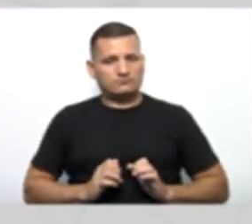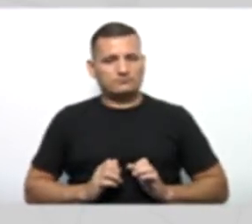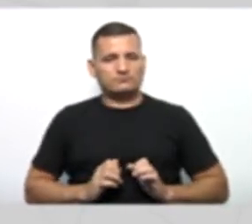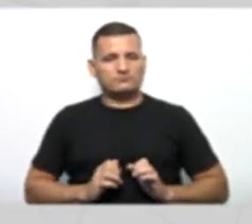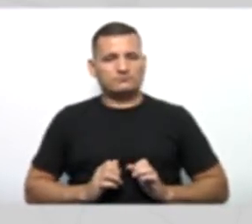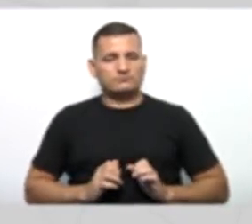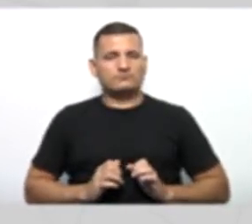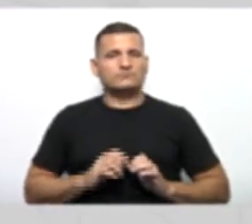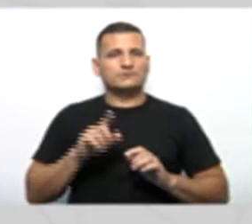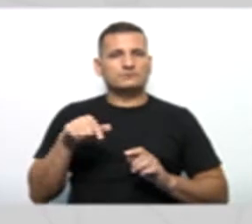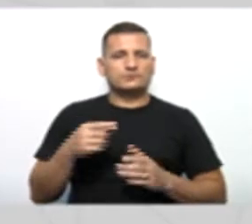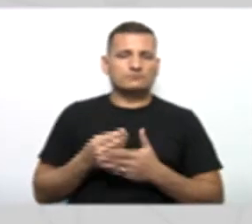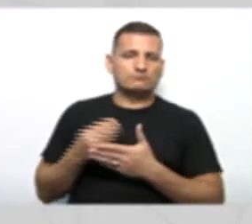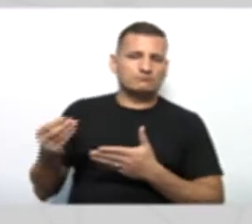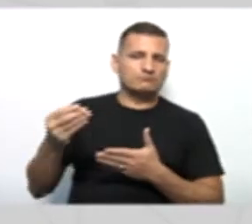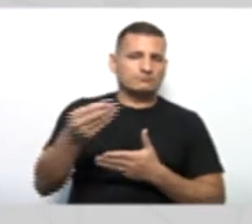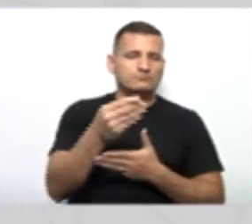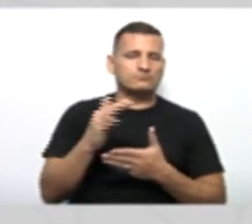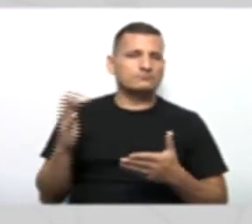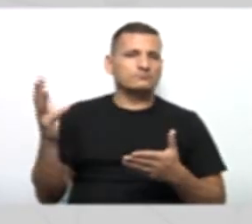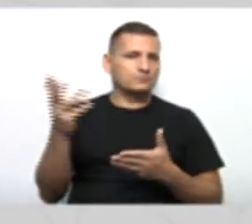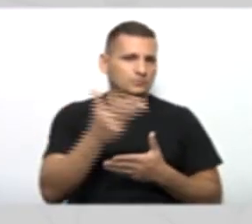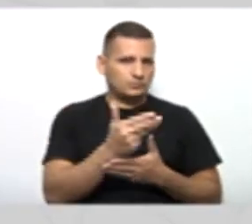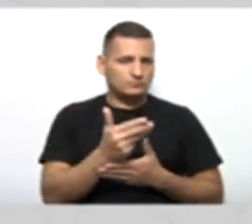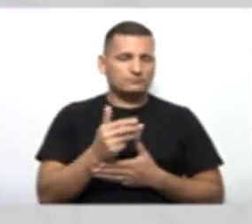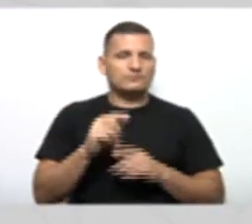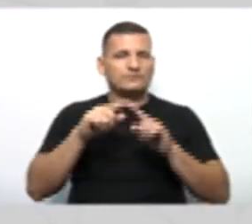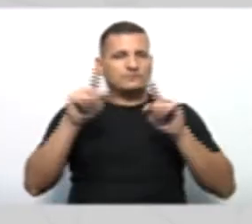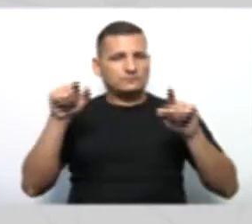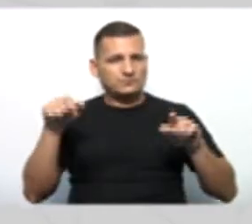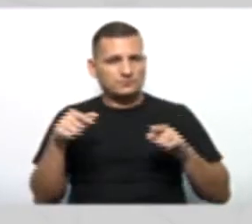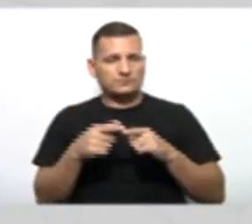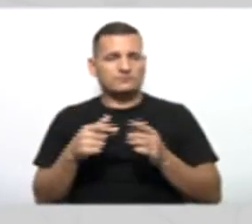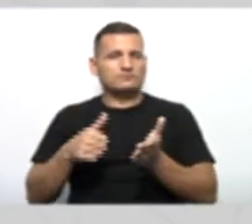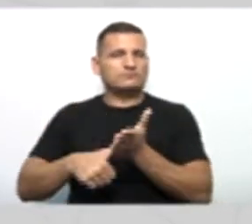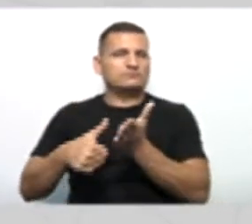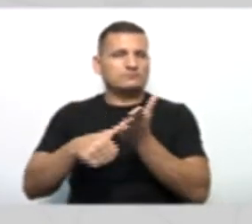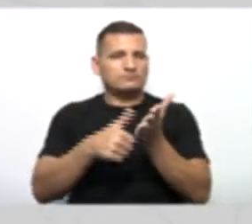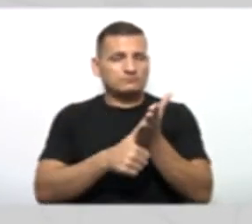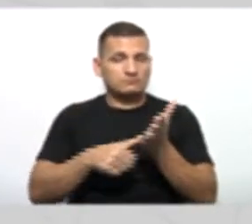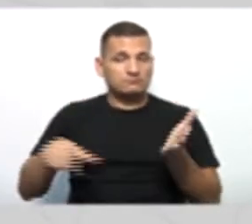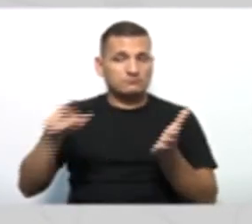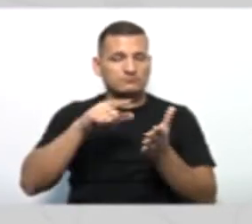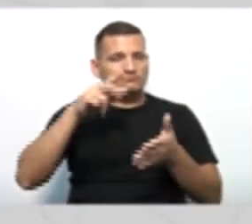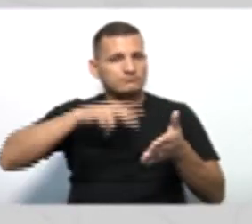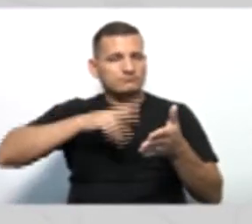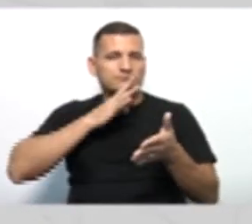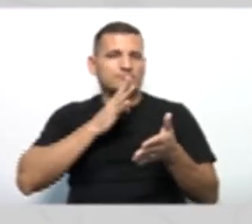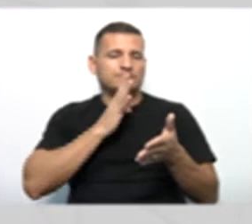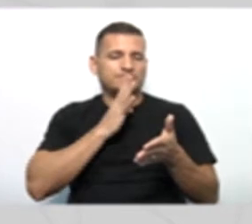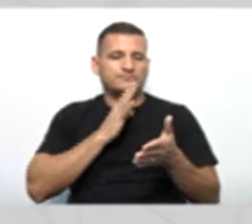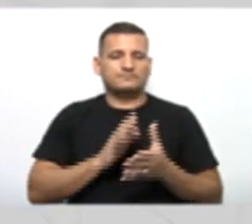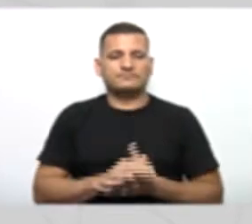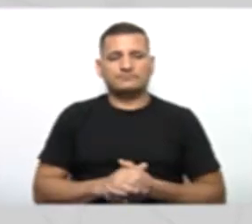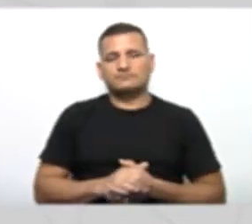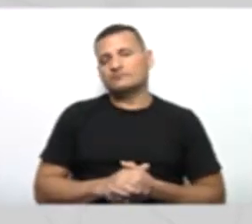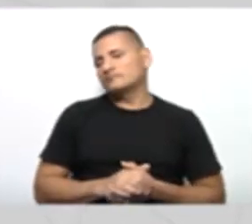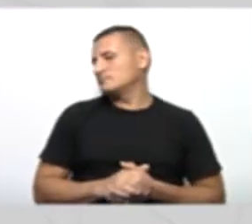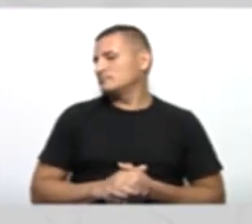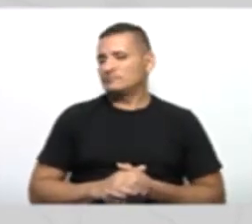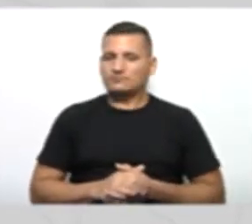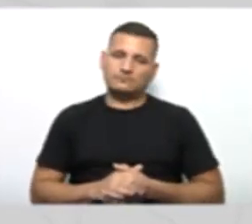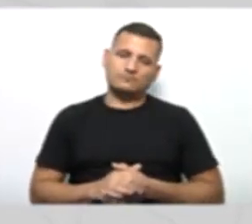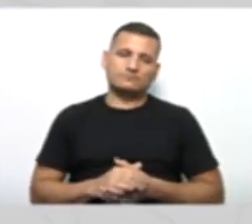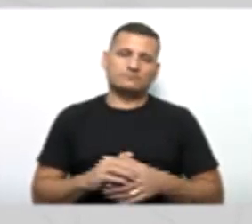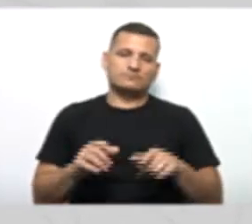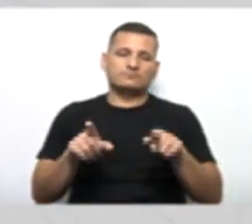de ética todos os envolvidos funcionários aos membros da cooperativa para que todos possam tomar conhecimento e aí também